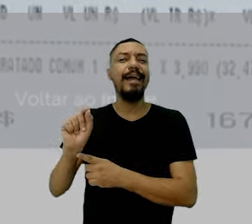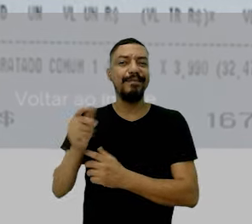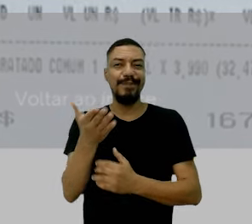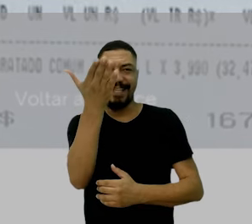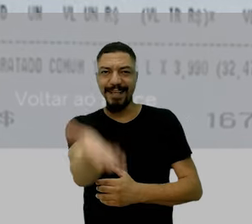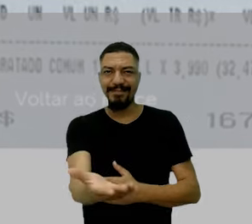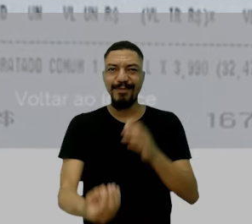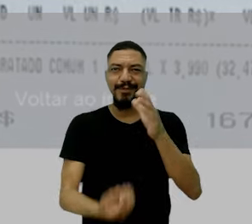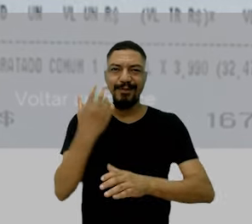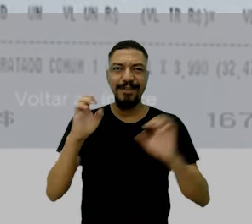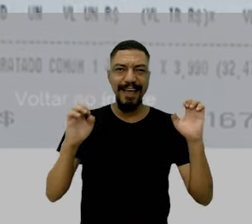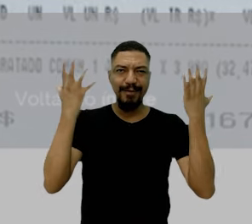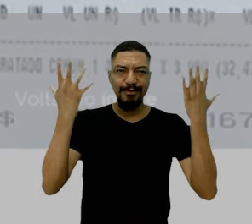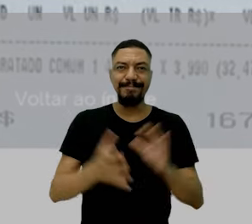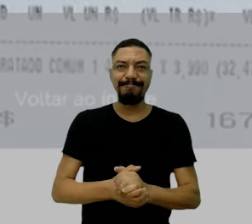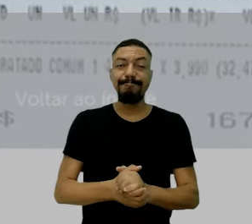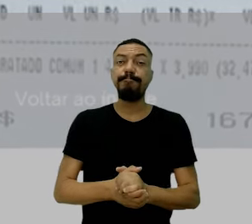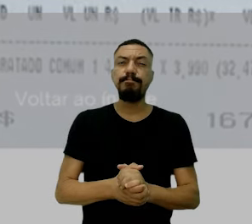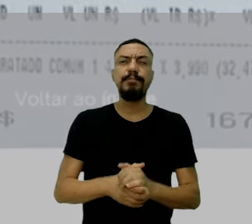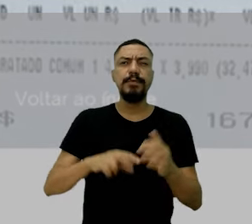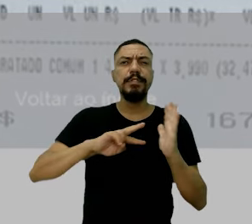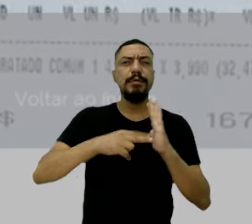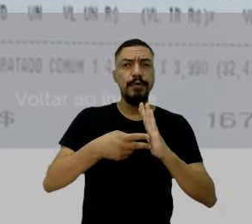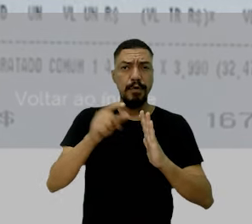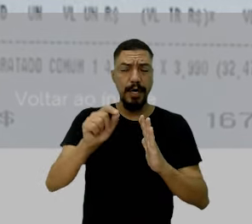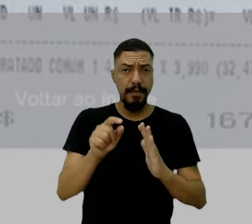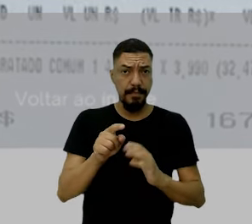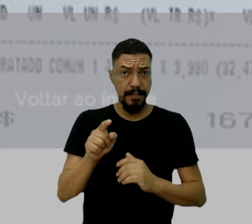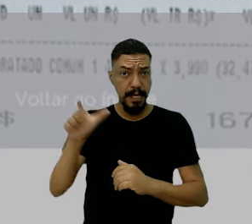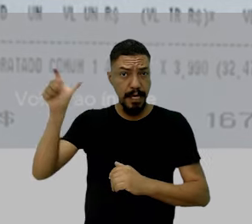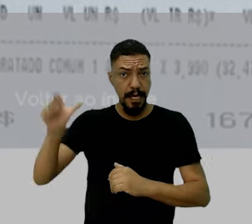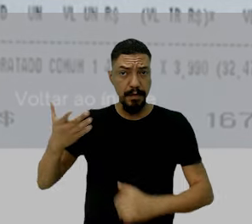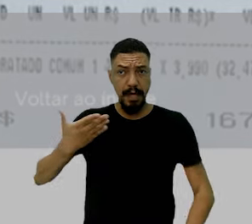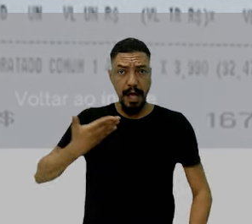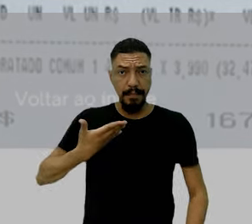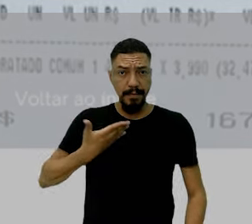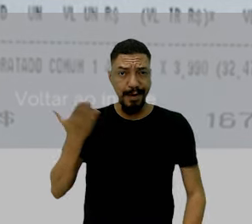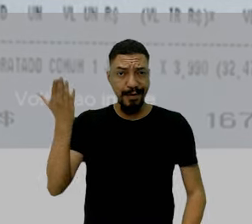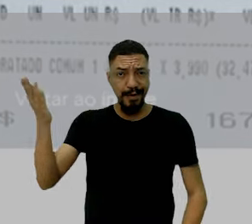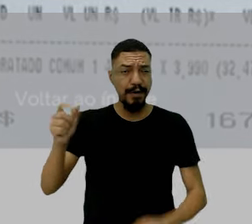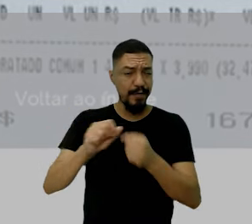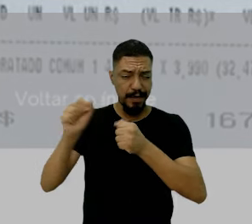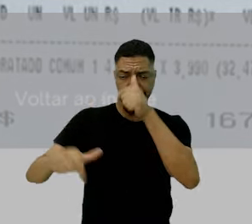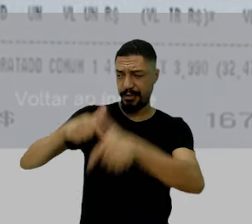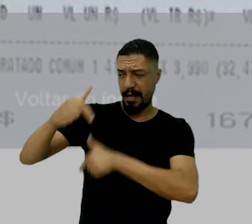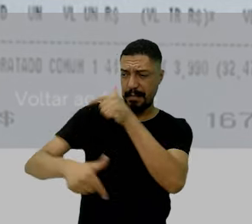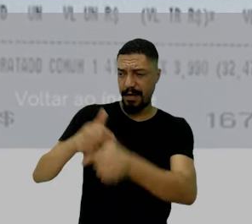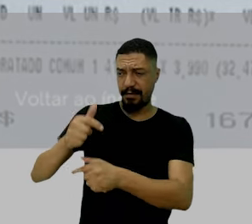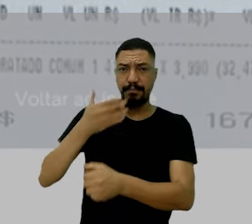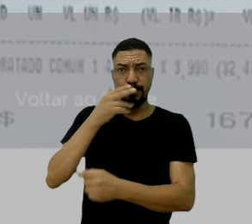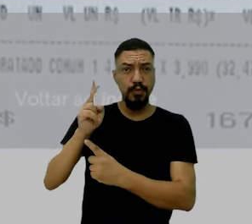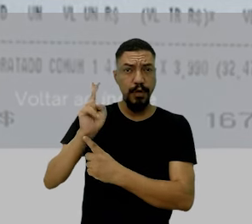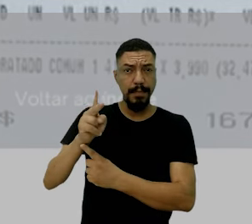que é o tomador? Você, produtor. O que significa? Significa que o nosso amigo aqui, né, que fez